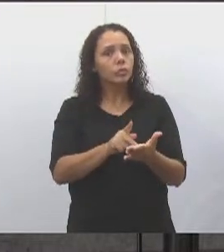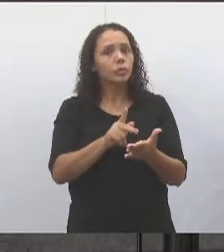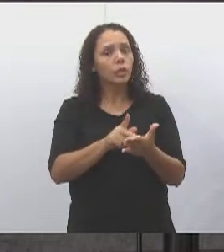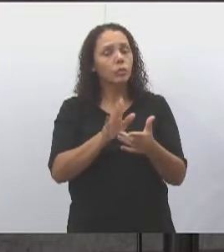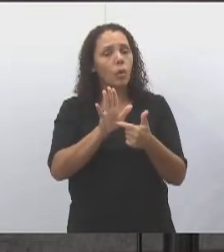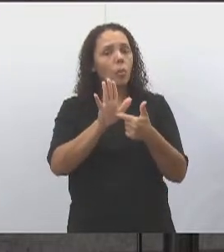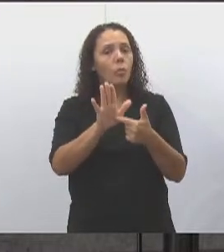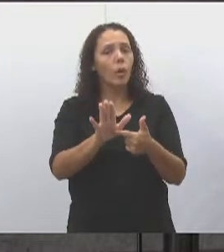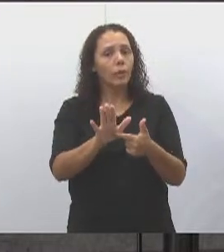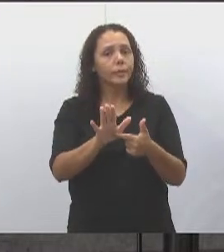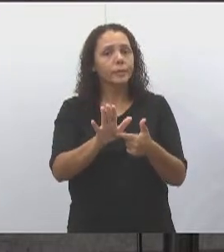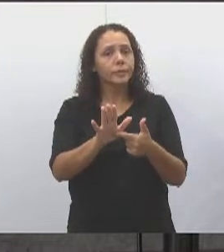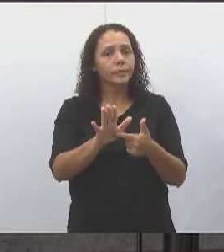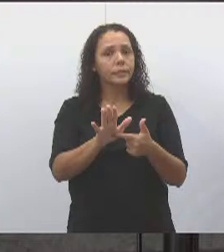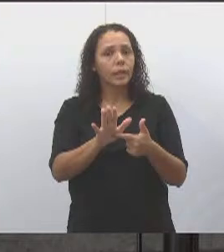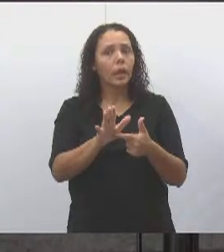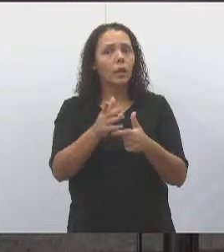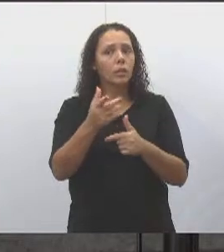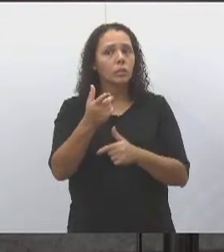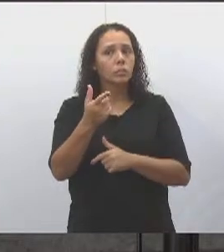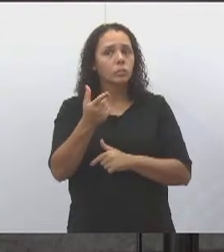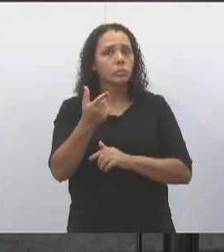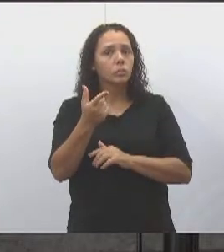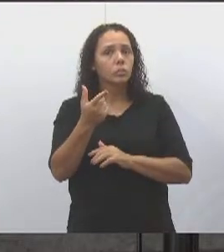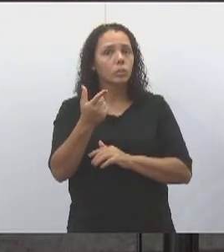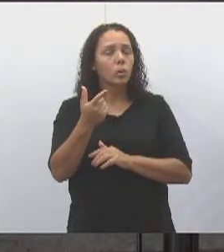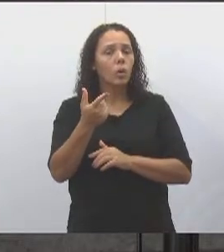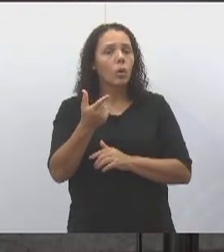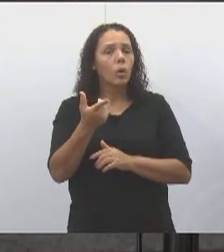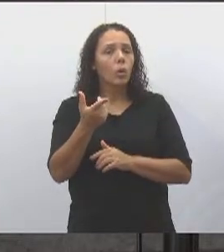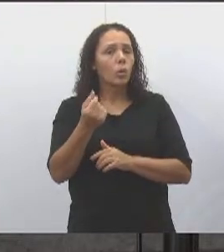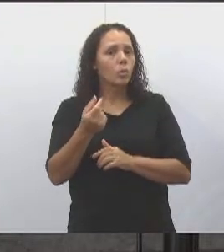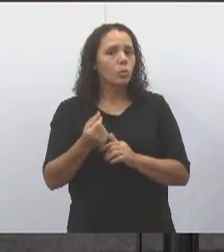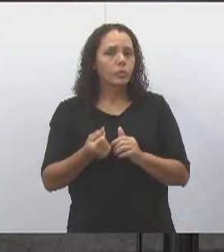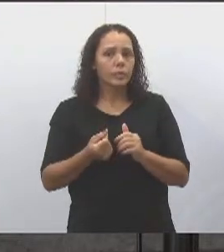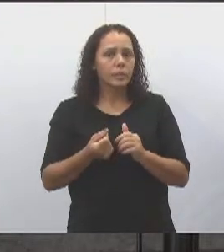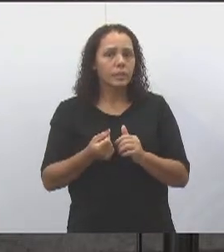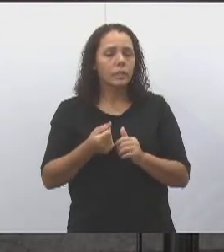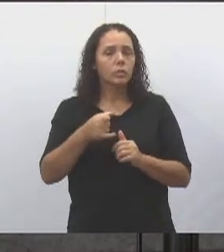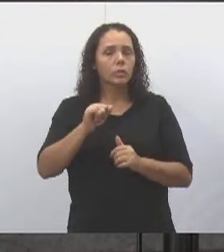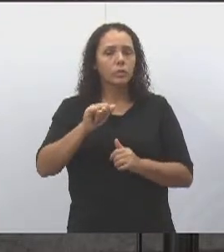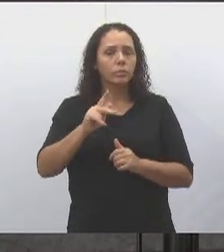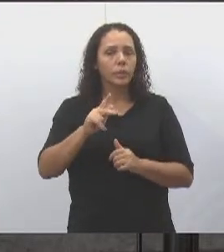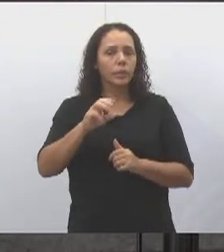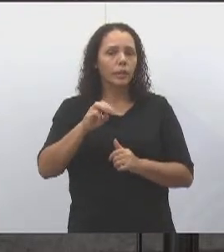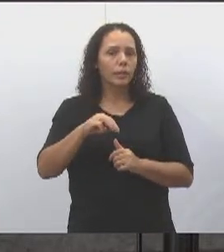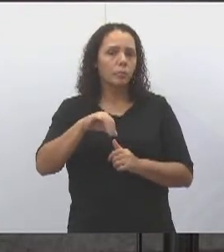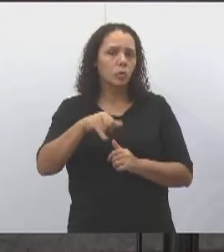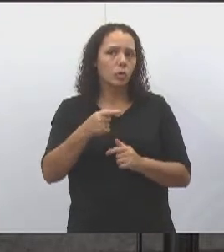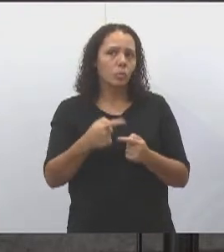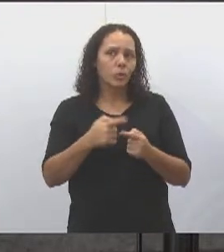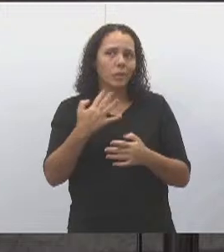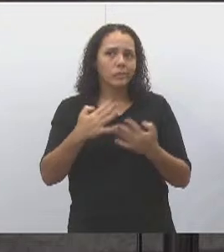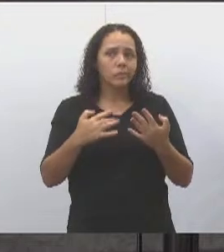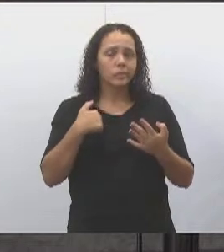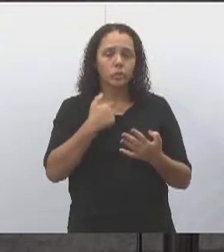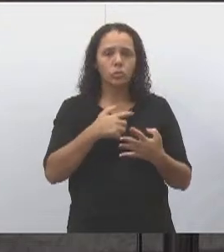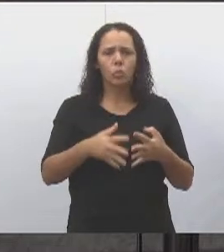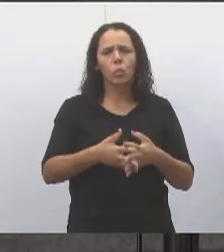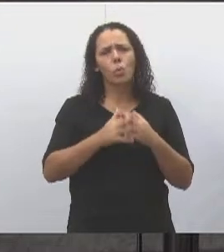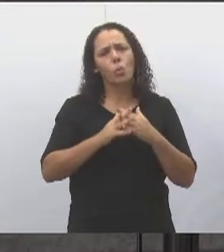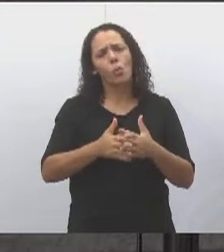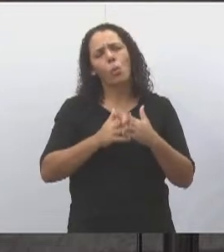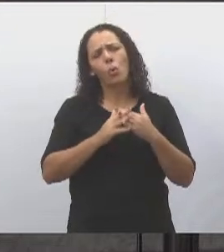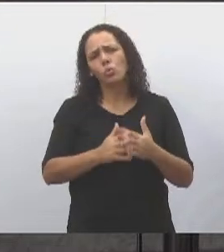atual situação financeira do IPMJ, né? Porque a gente fica confuso, porque está